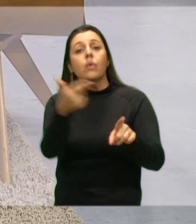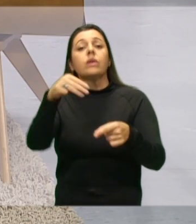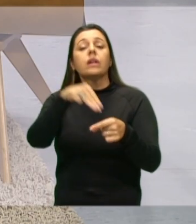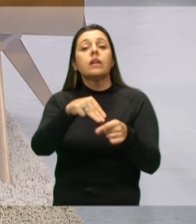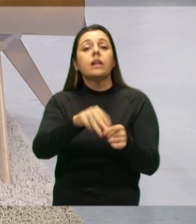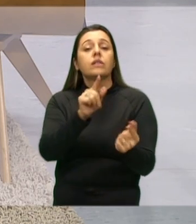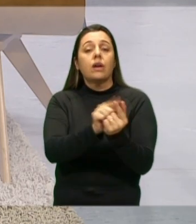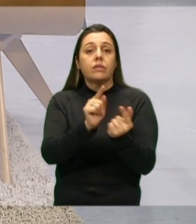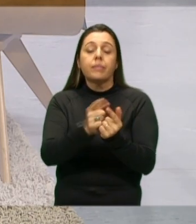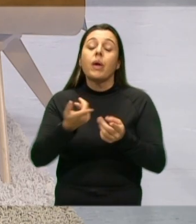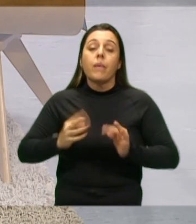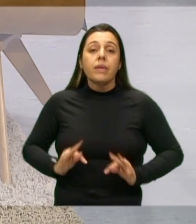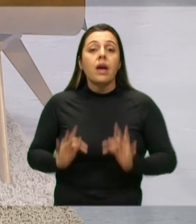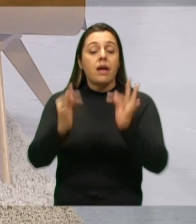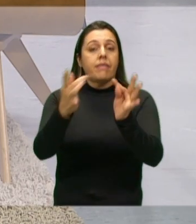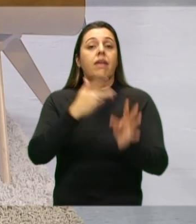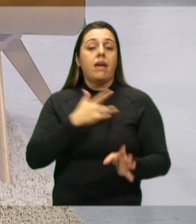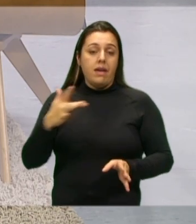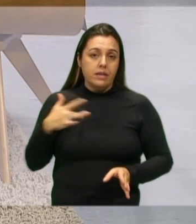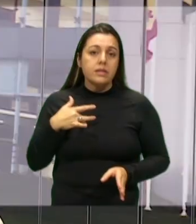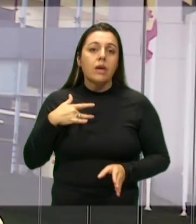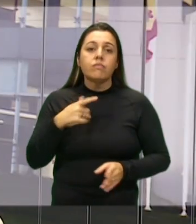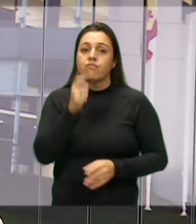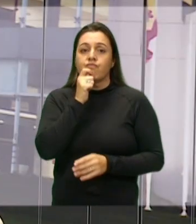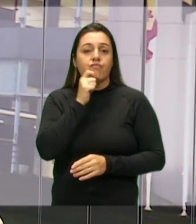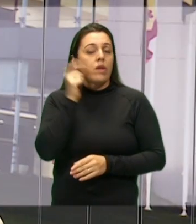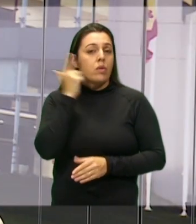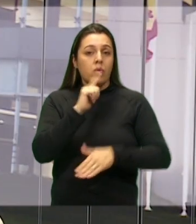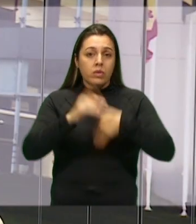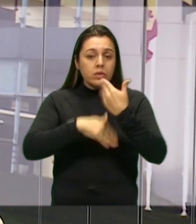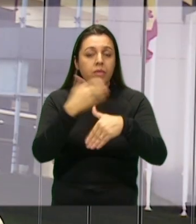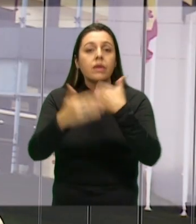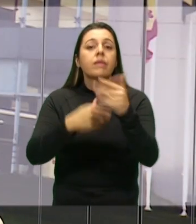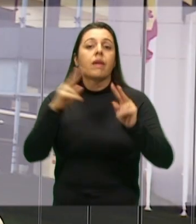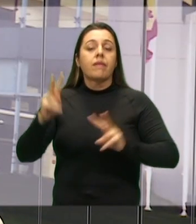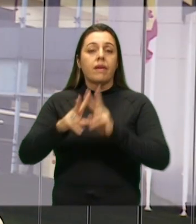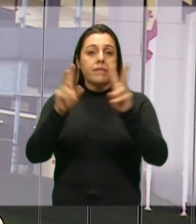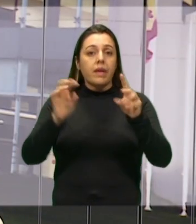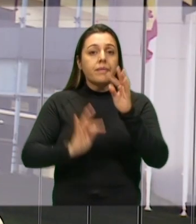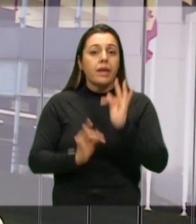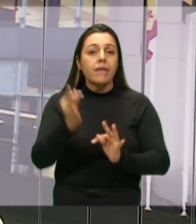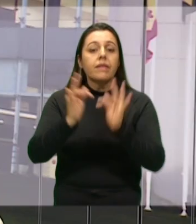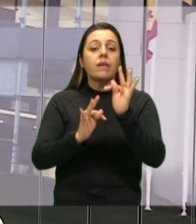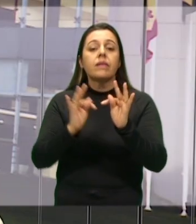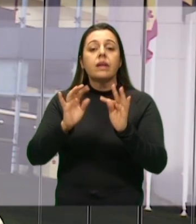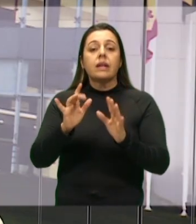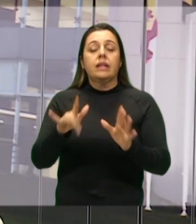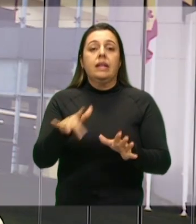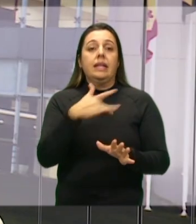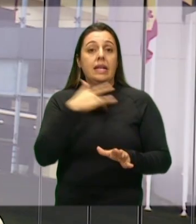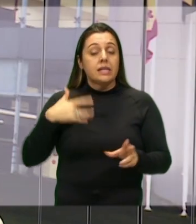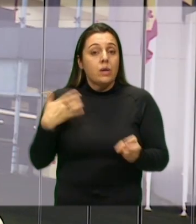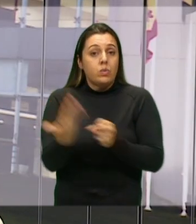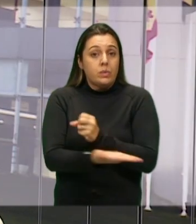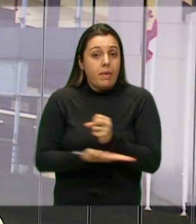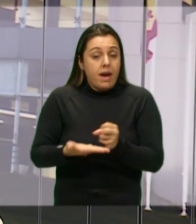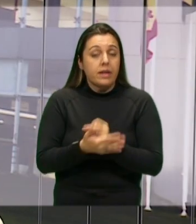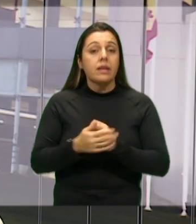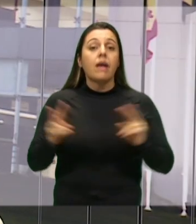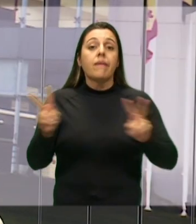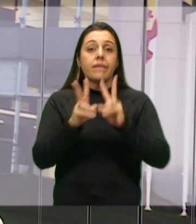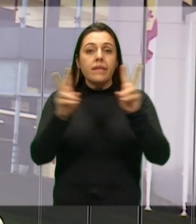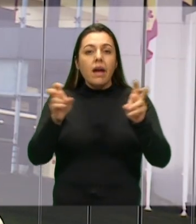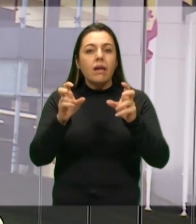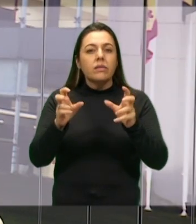com a tecnologia, a saúde ela ainda não conseguiu avançar muito na questão tecnológica da saúde básica, né? Na questão